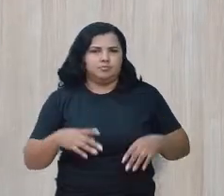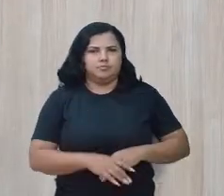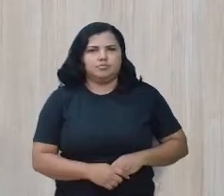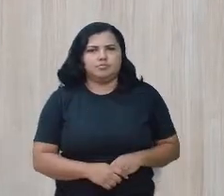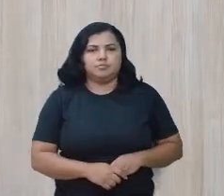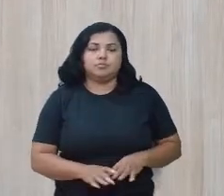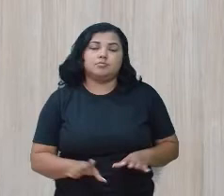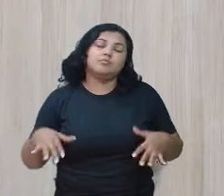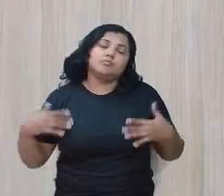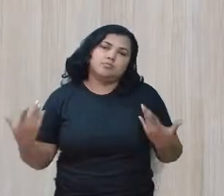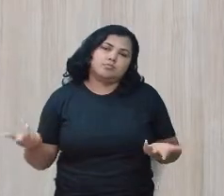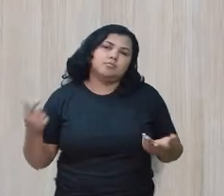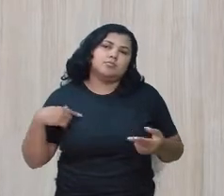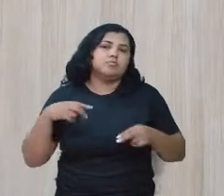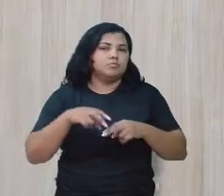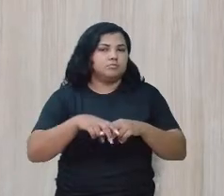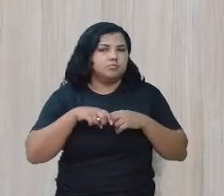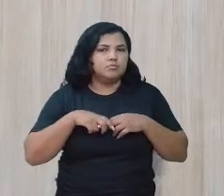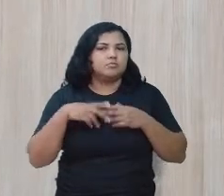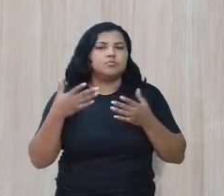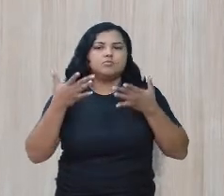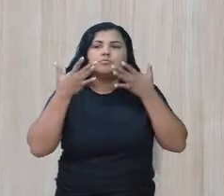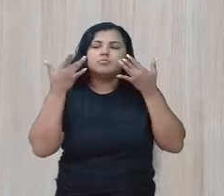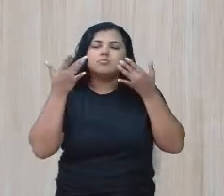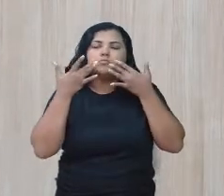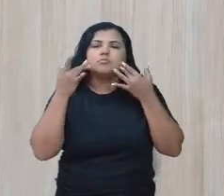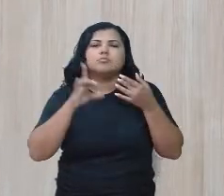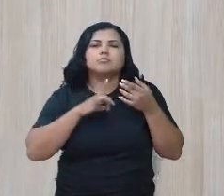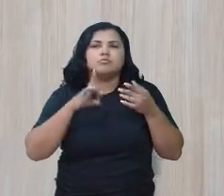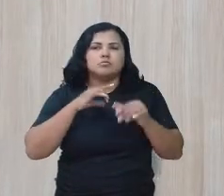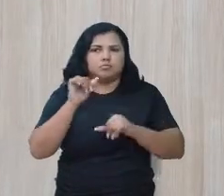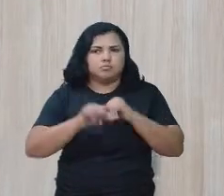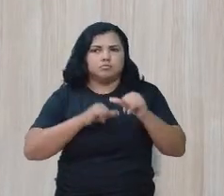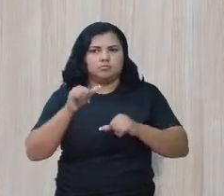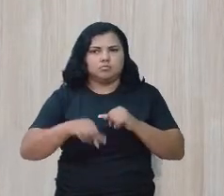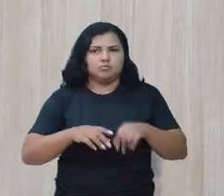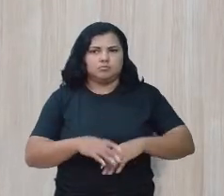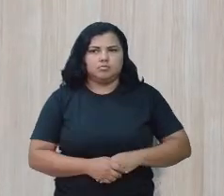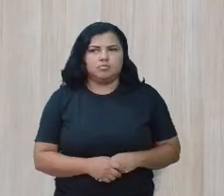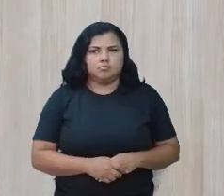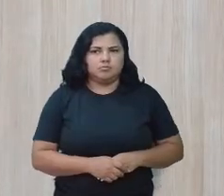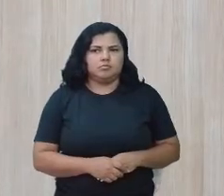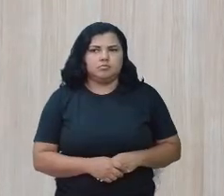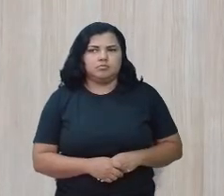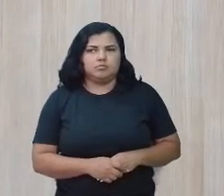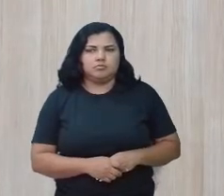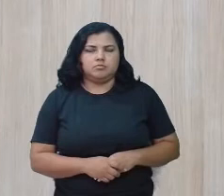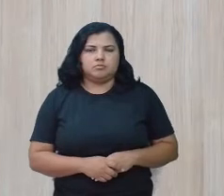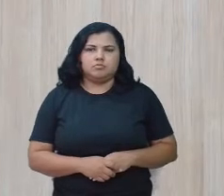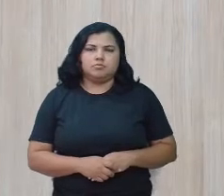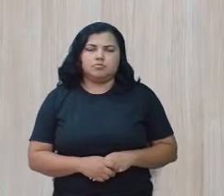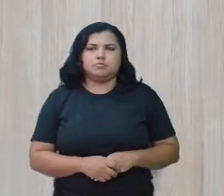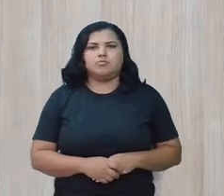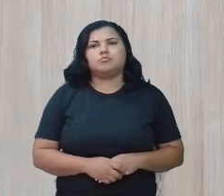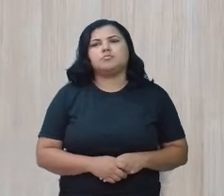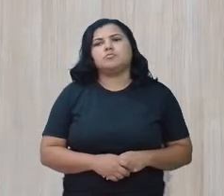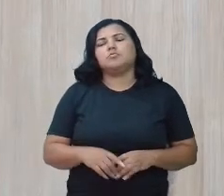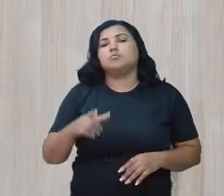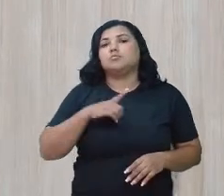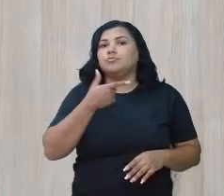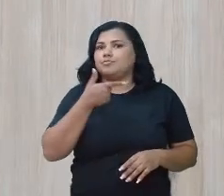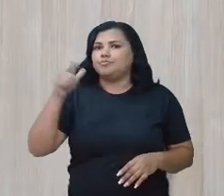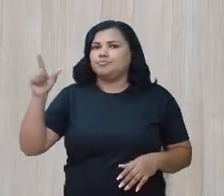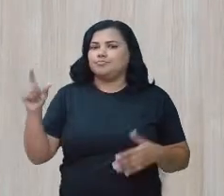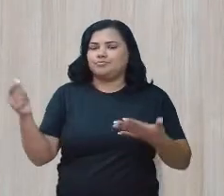por conta disso, o teatro também sofreu essas modificações. E aí surgiram outros gêneros,